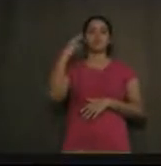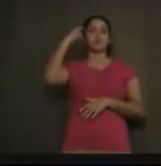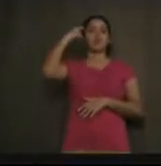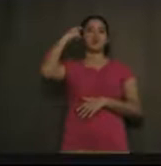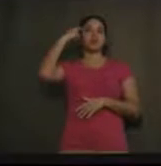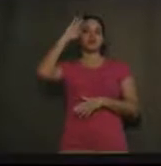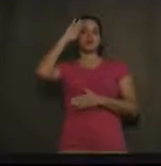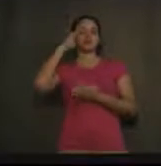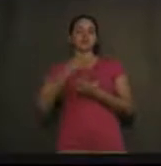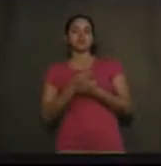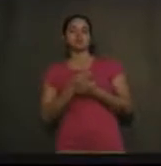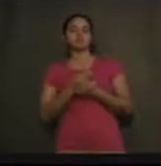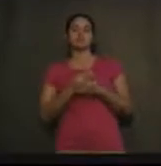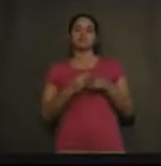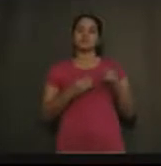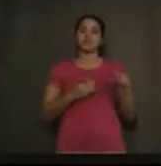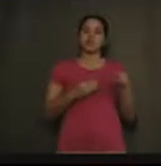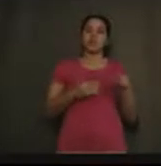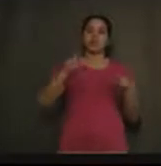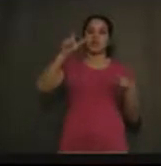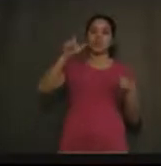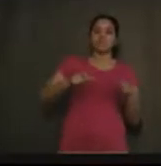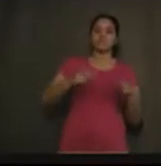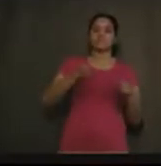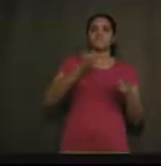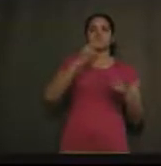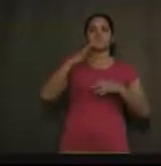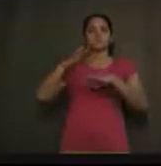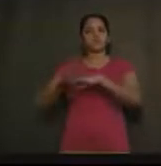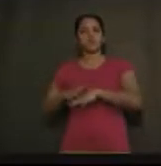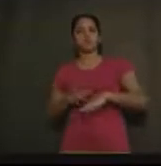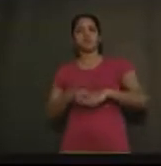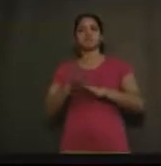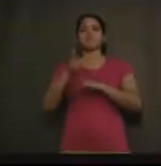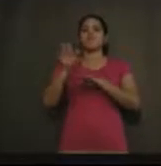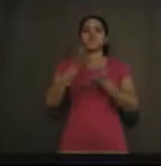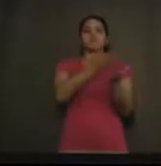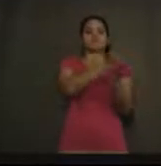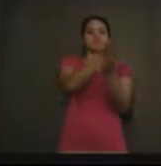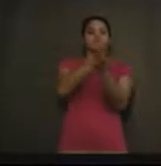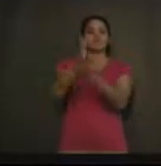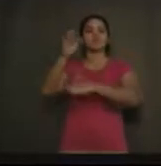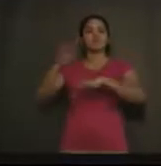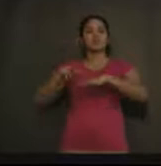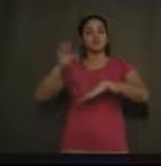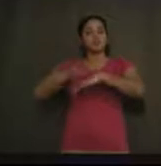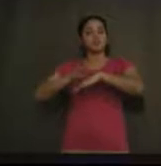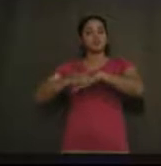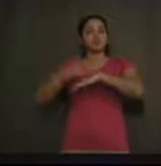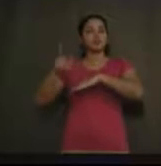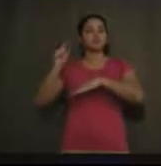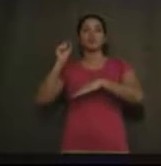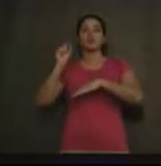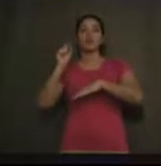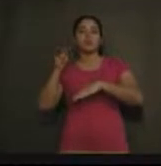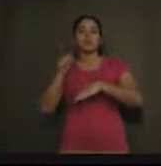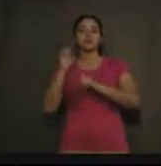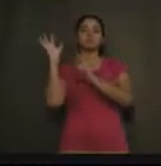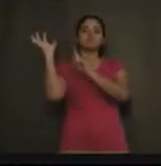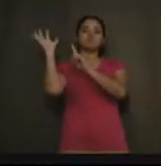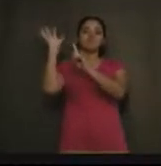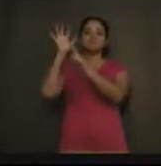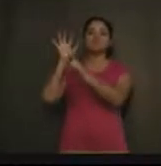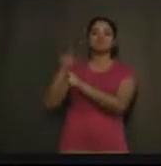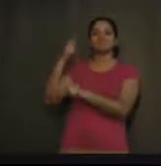foi aluno de Weierstrass, acredita-se que tenha sido ele que influenciou o rei